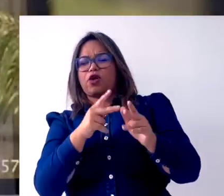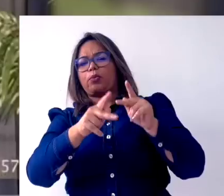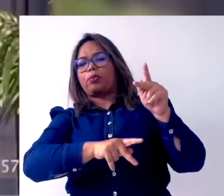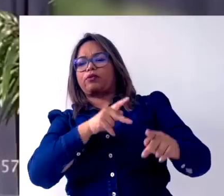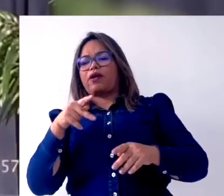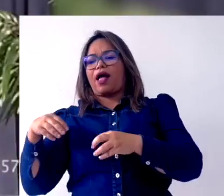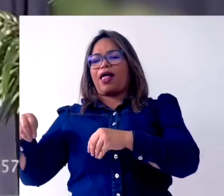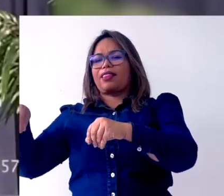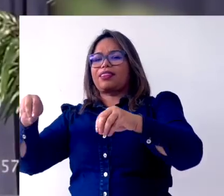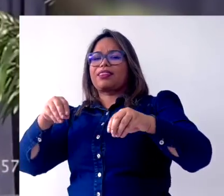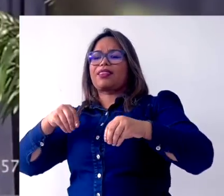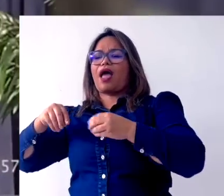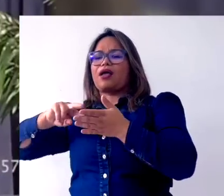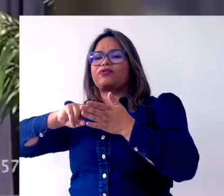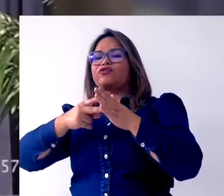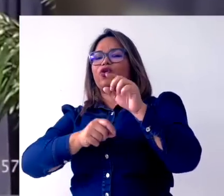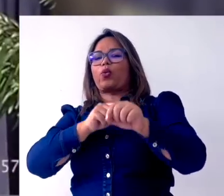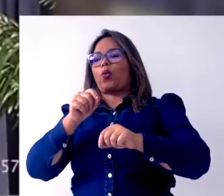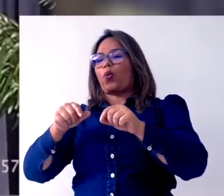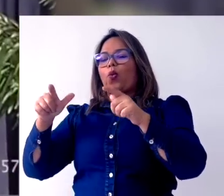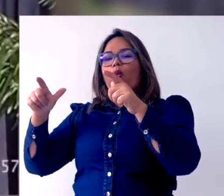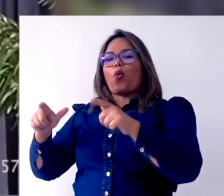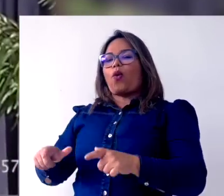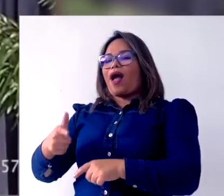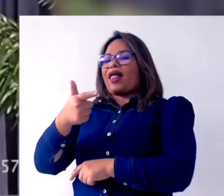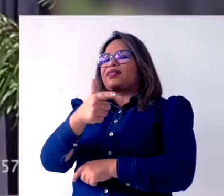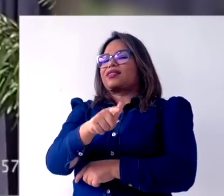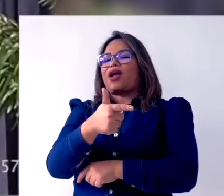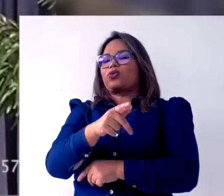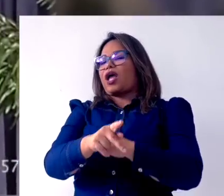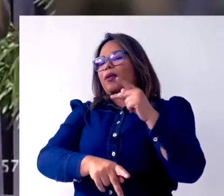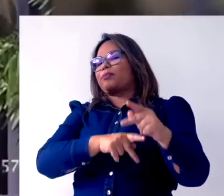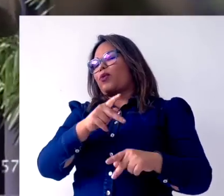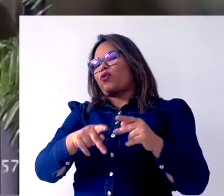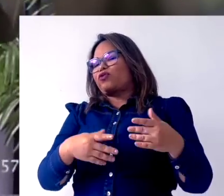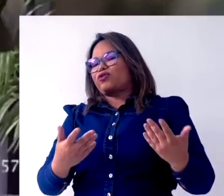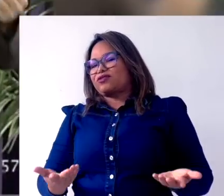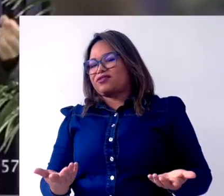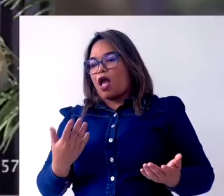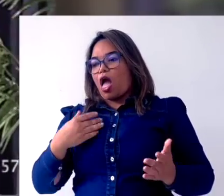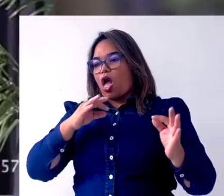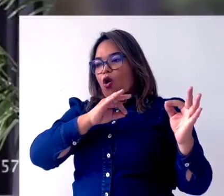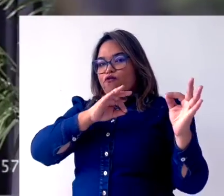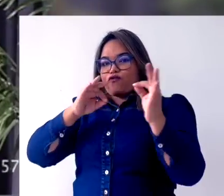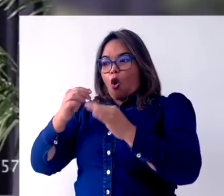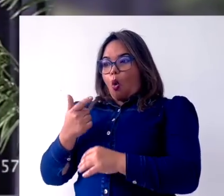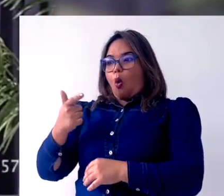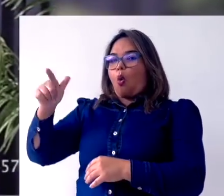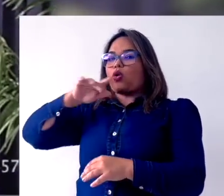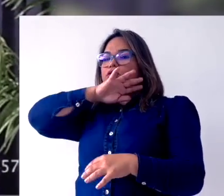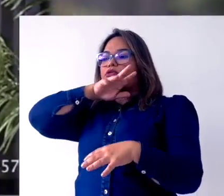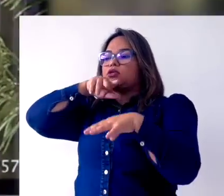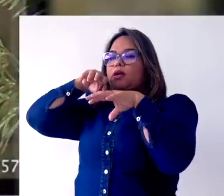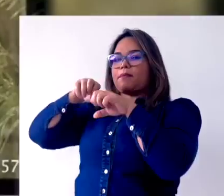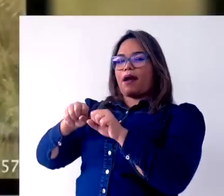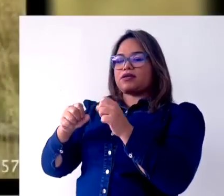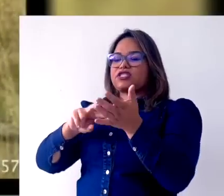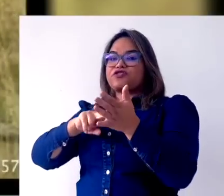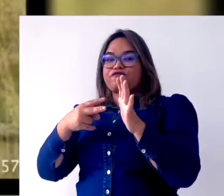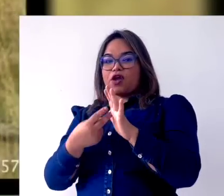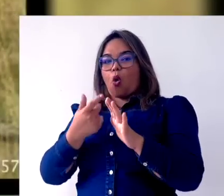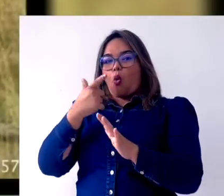Bem, um lugar onde você não tem multidões, nações e línguas. Eu vi uma outra besta, uma outra entidade